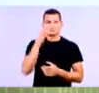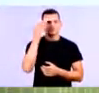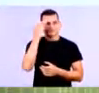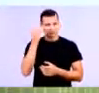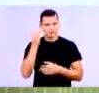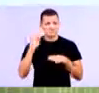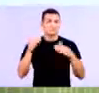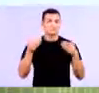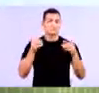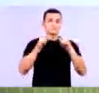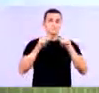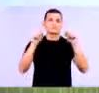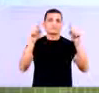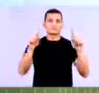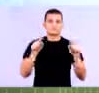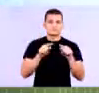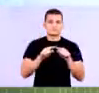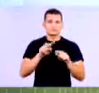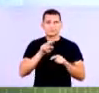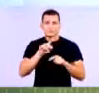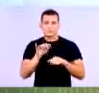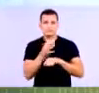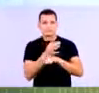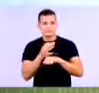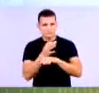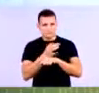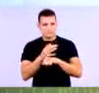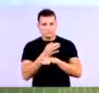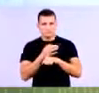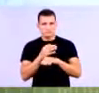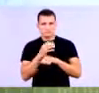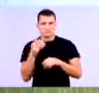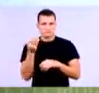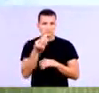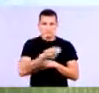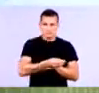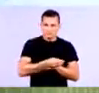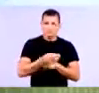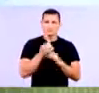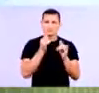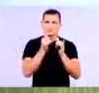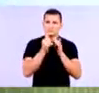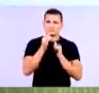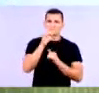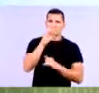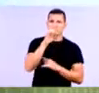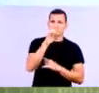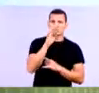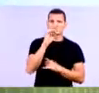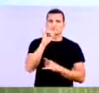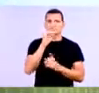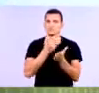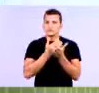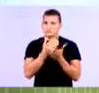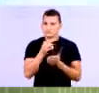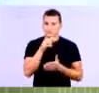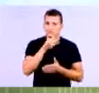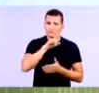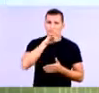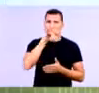entrar de férias, ele passa a informação para a DTI e a partir daquela data as senhas